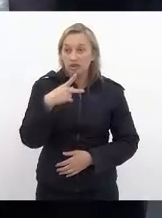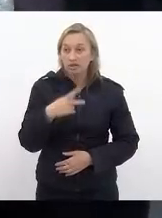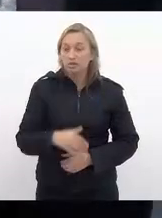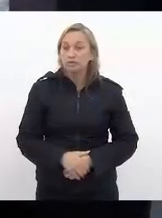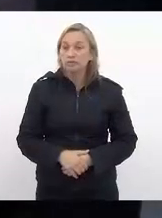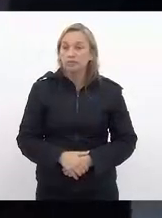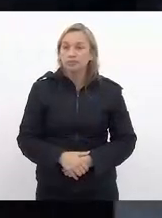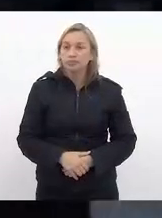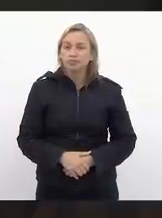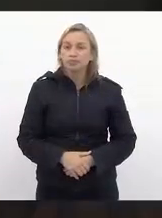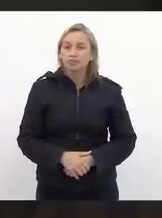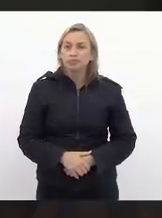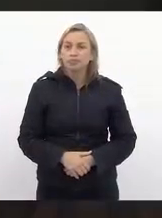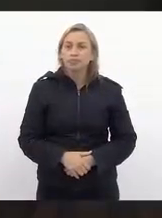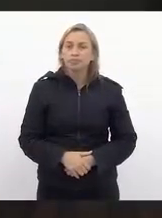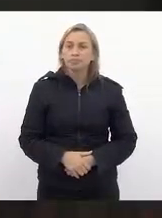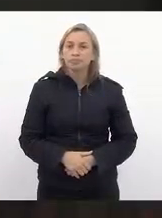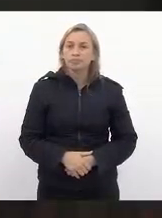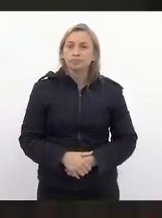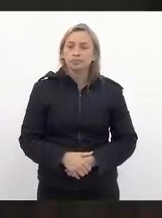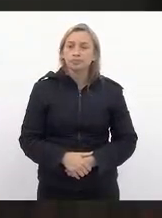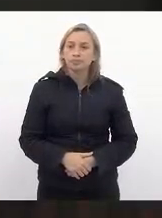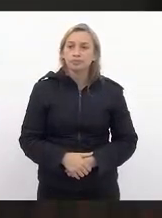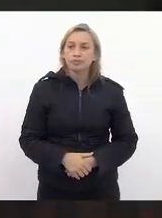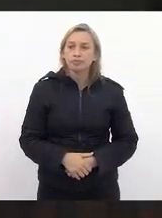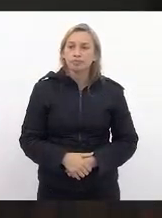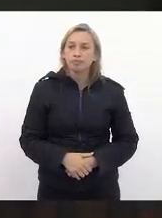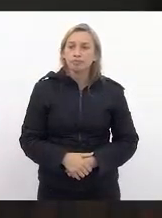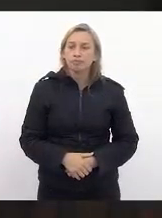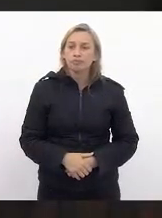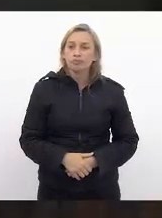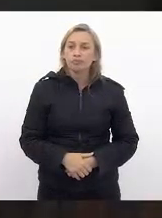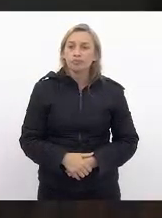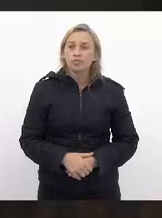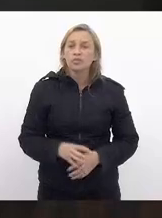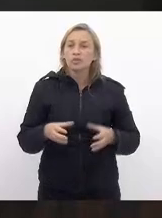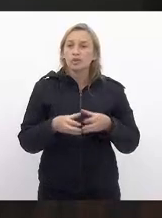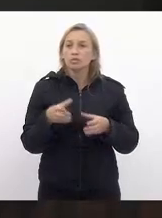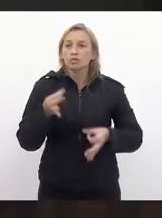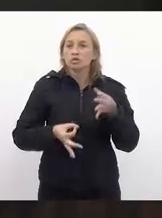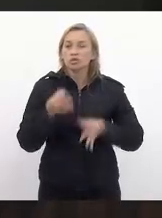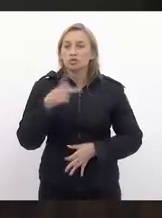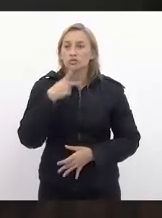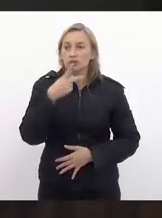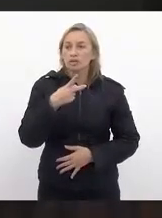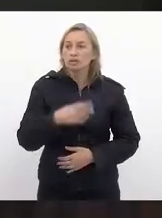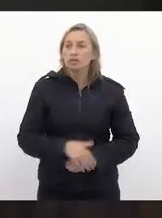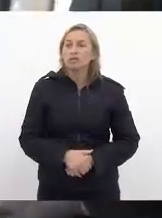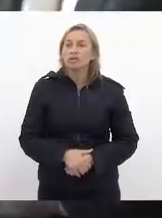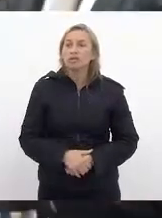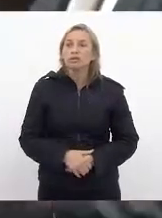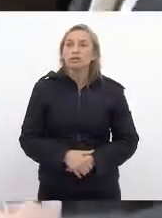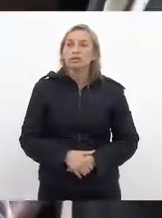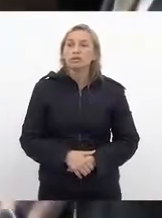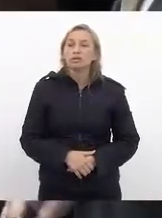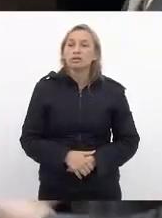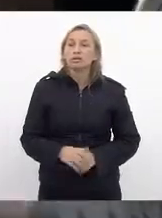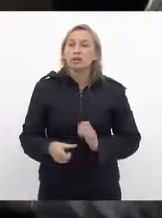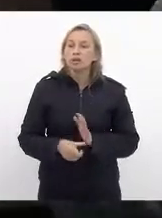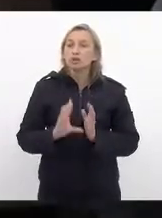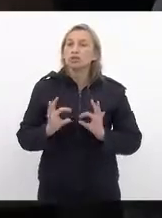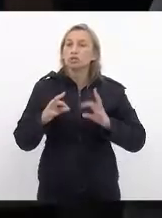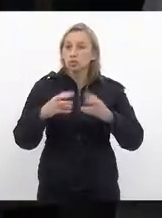parecer o deputado Rodrigo Amorim para emitir o parecer pela comissão de constituição e justiça a presidente antes de mais nada